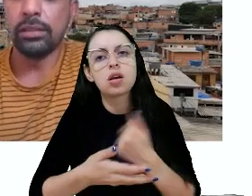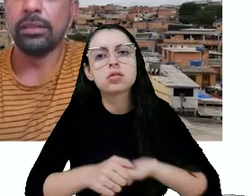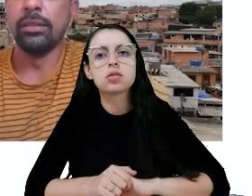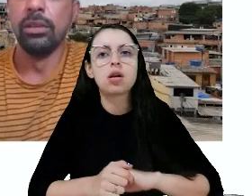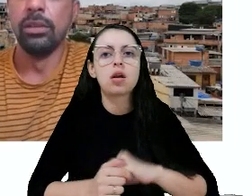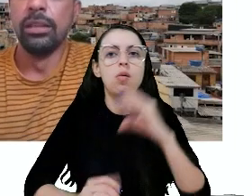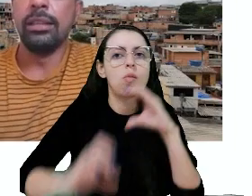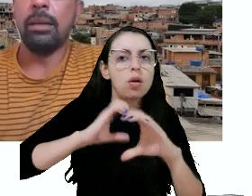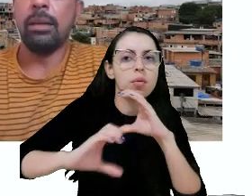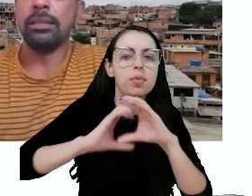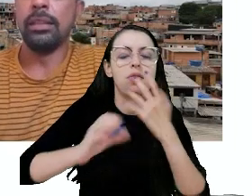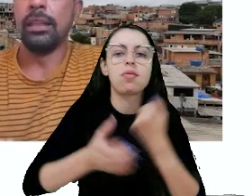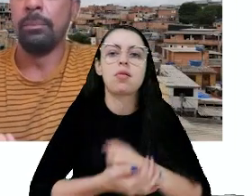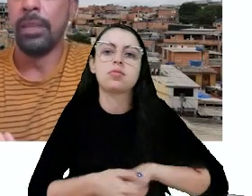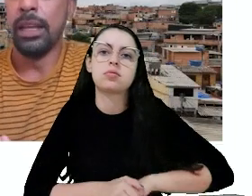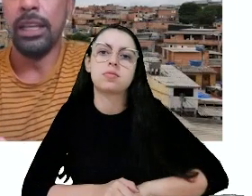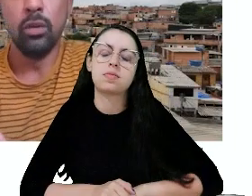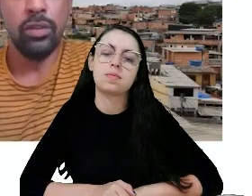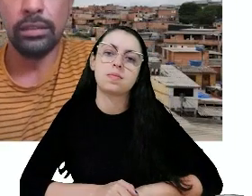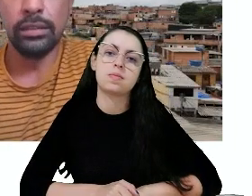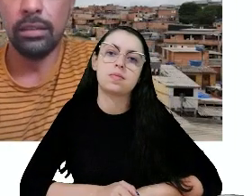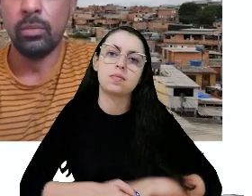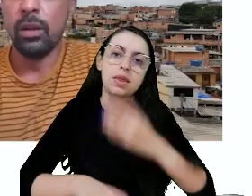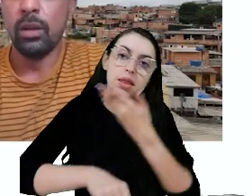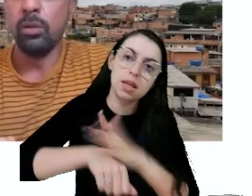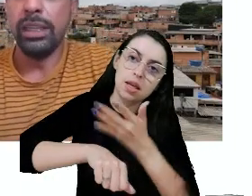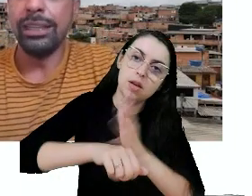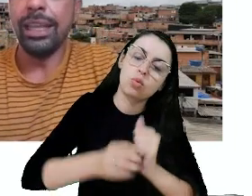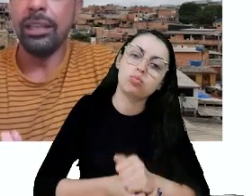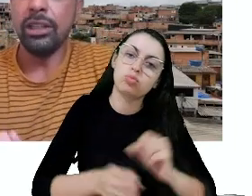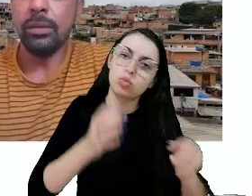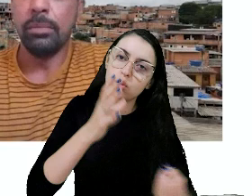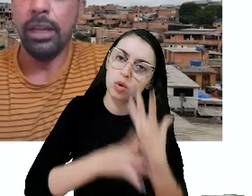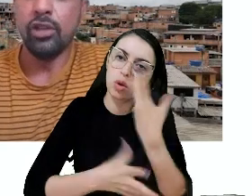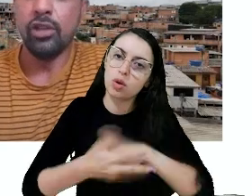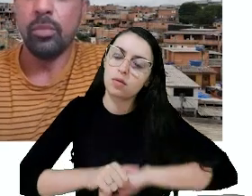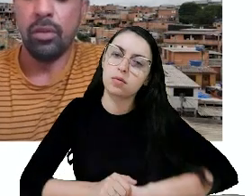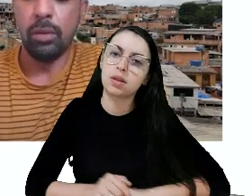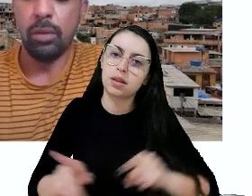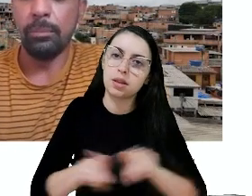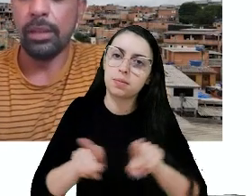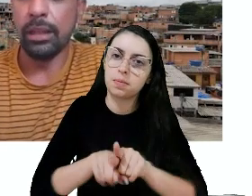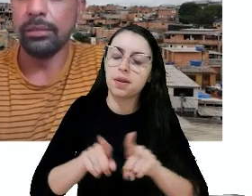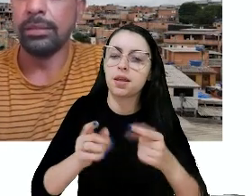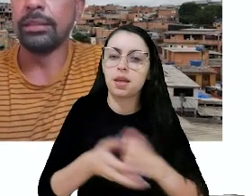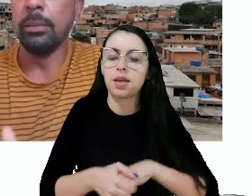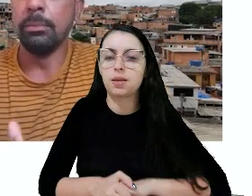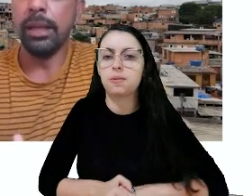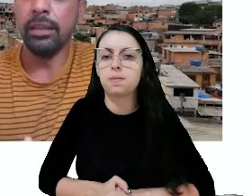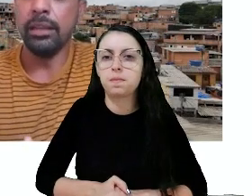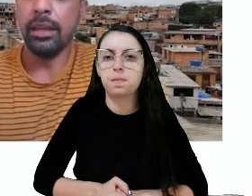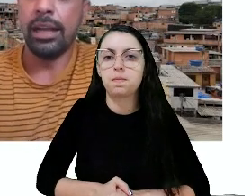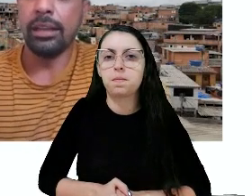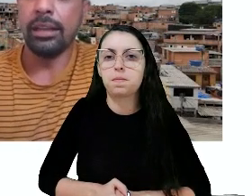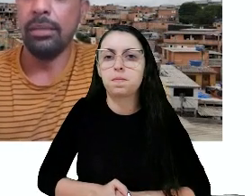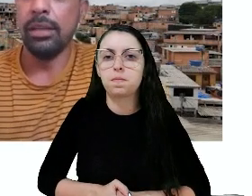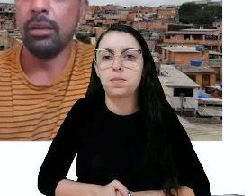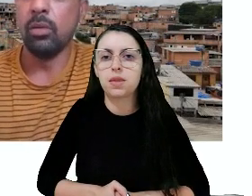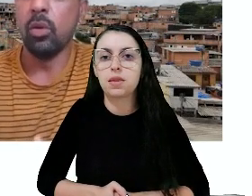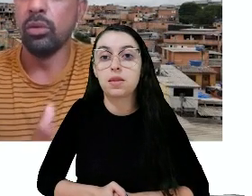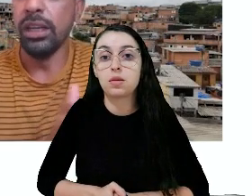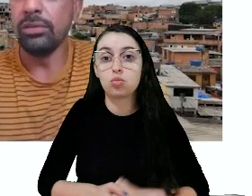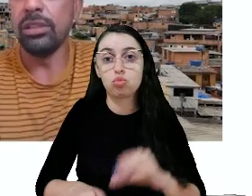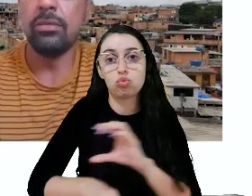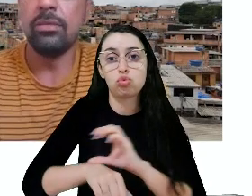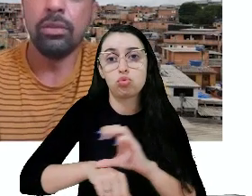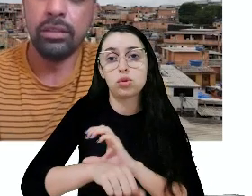em comunicação, se capacita em inovação, quando ele entende também de uma forma também